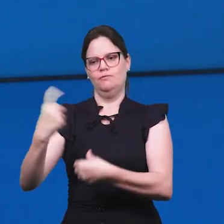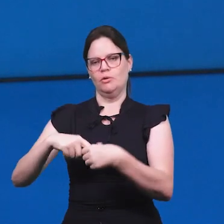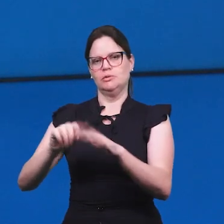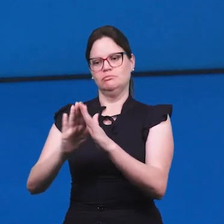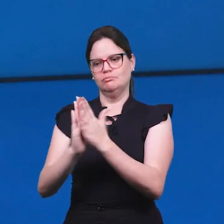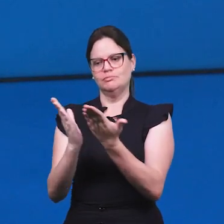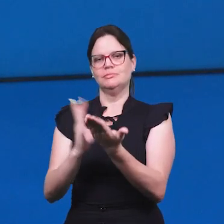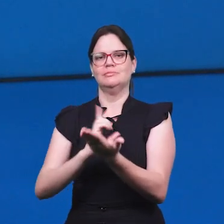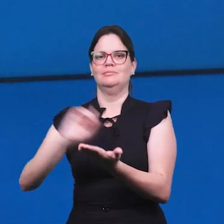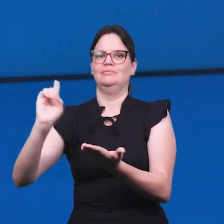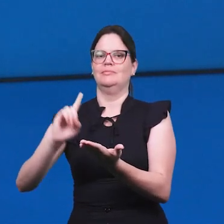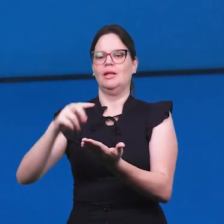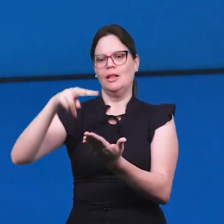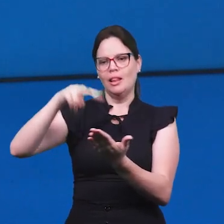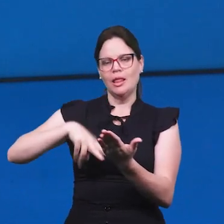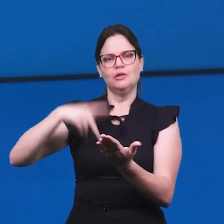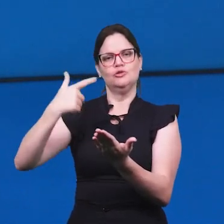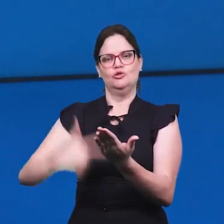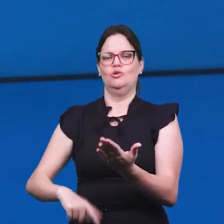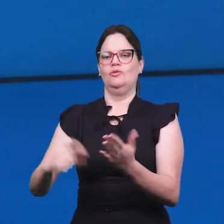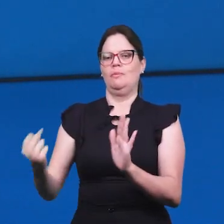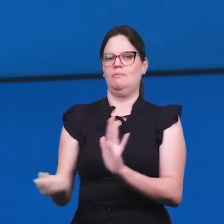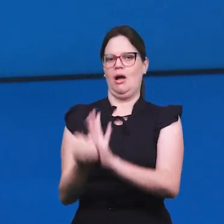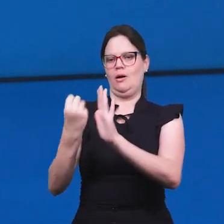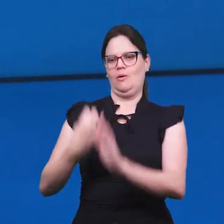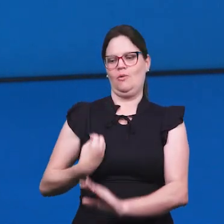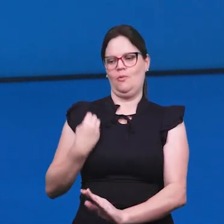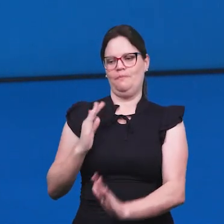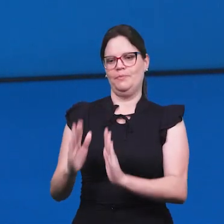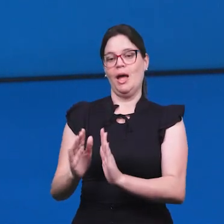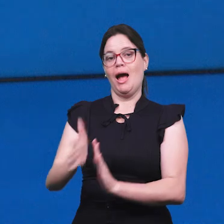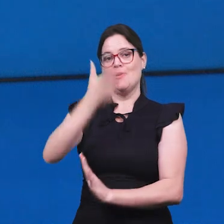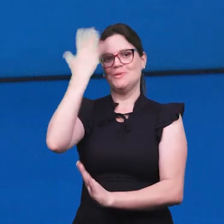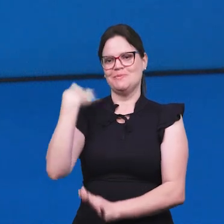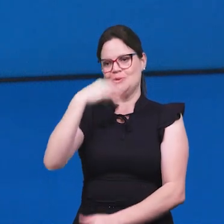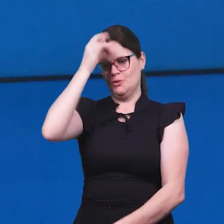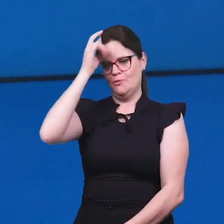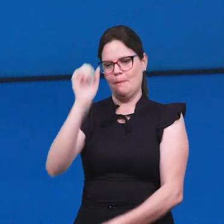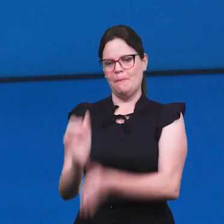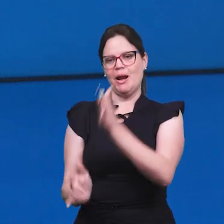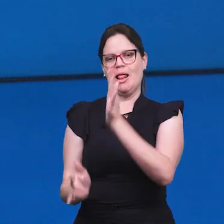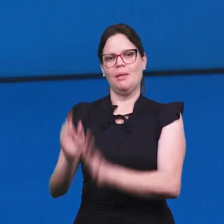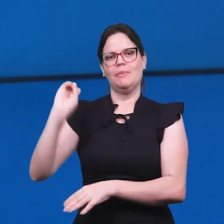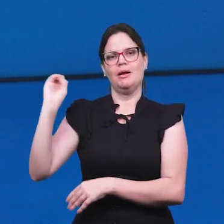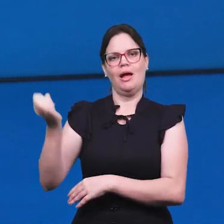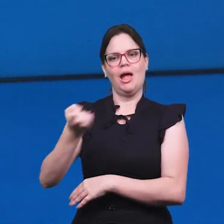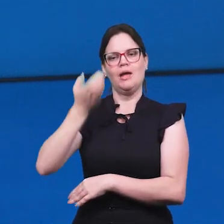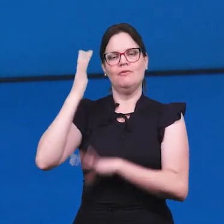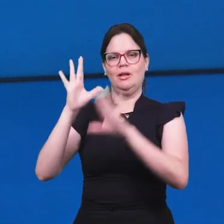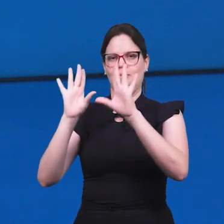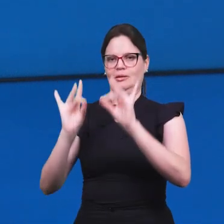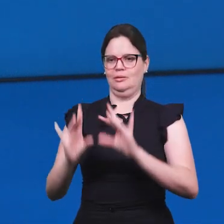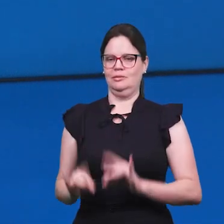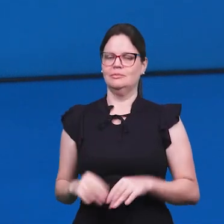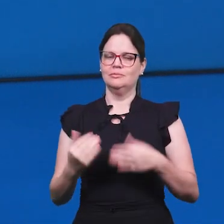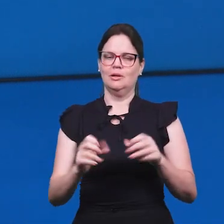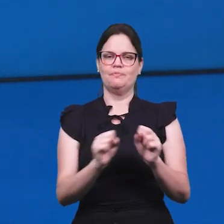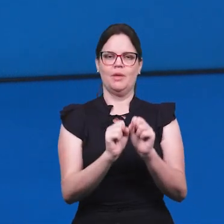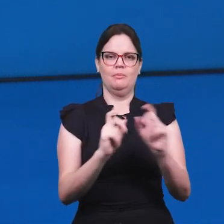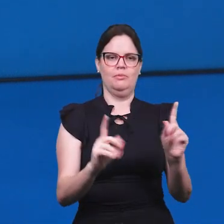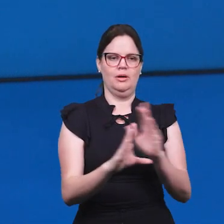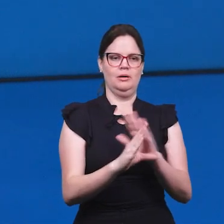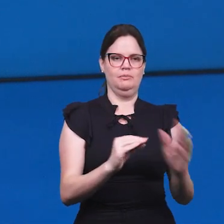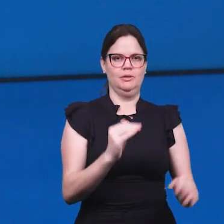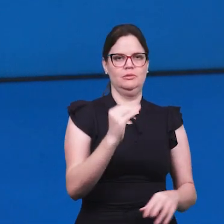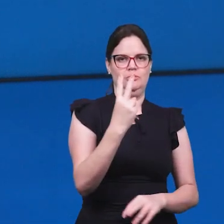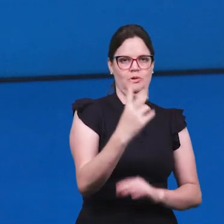palavra agora em Sardes, que foi o que marcou esse período ali. Por isso vai ser exatamente o que vai falar em Apocalipse 2, verso